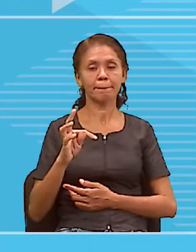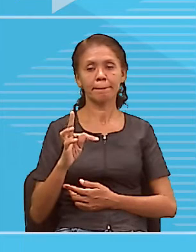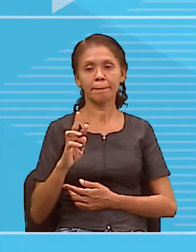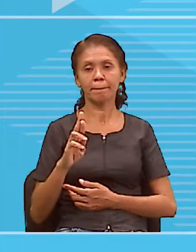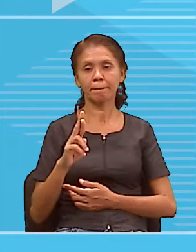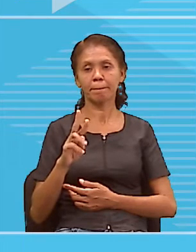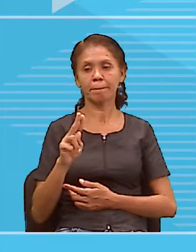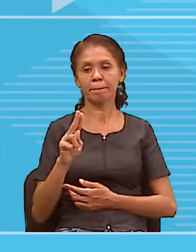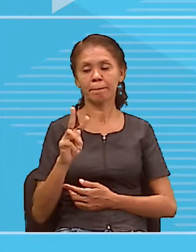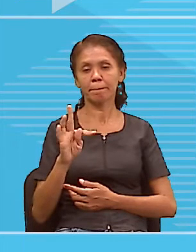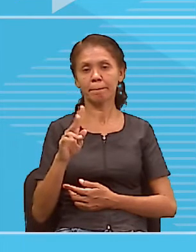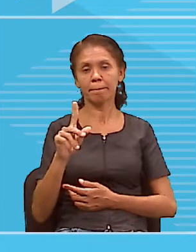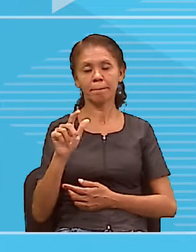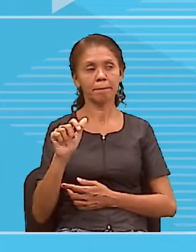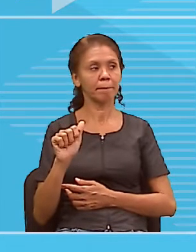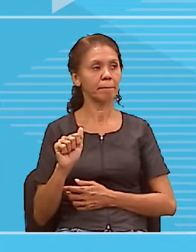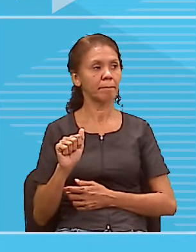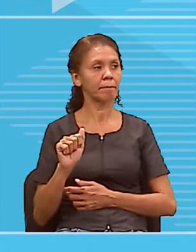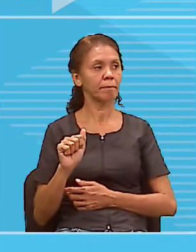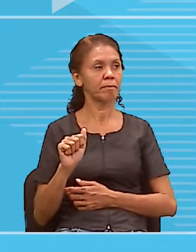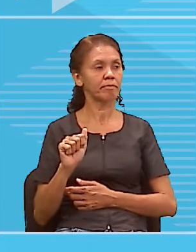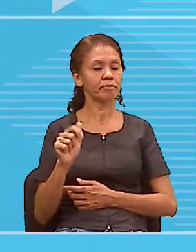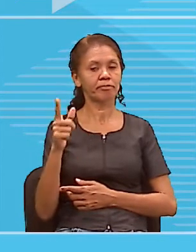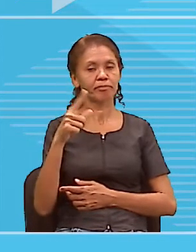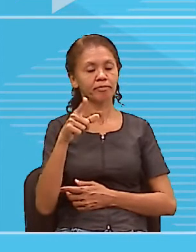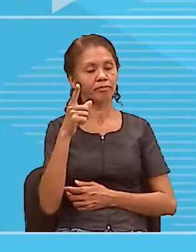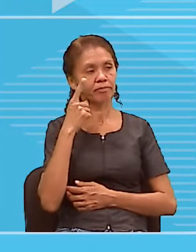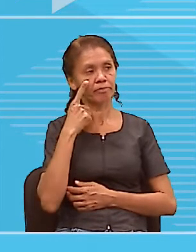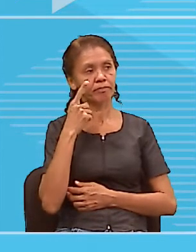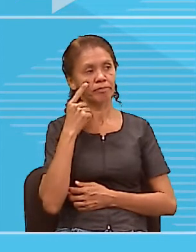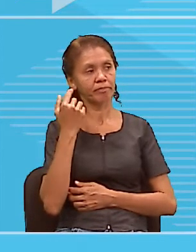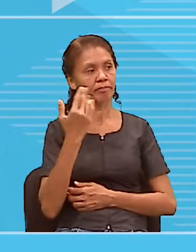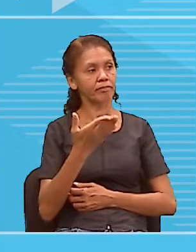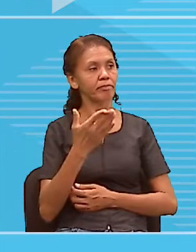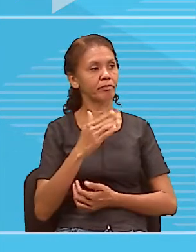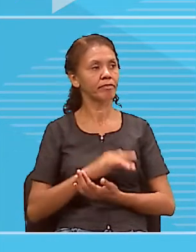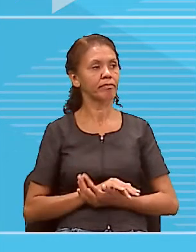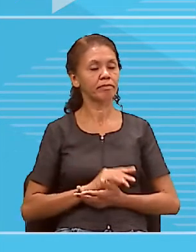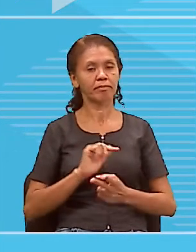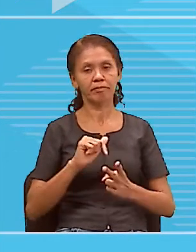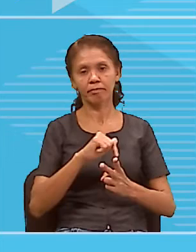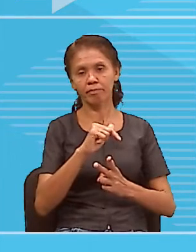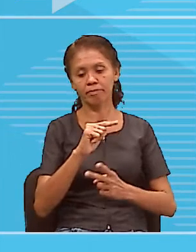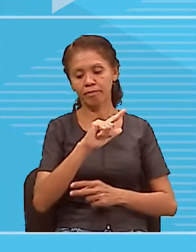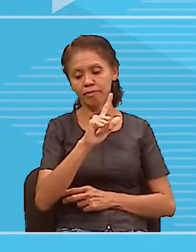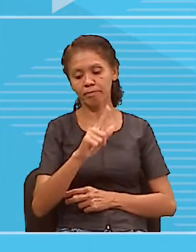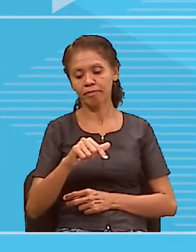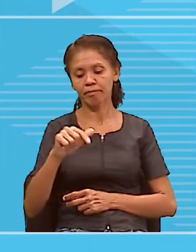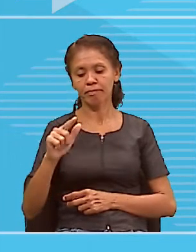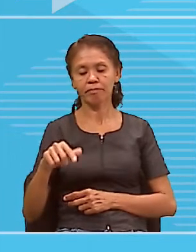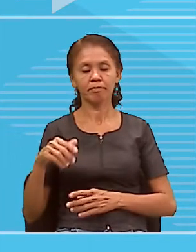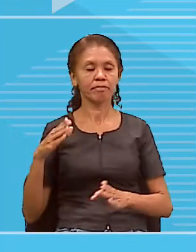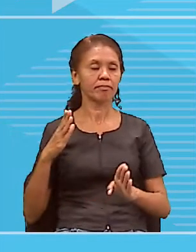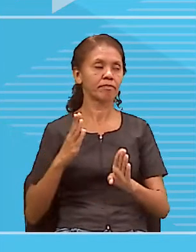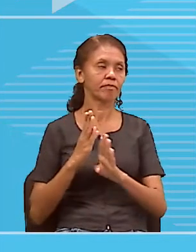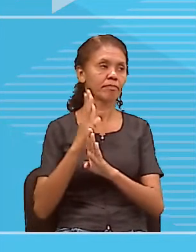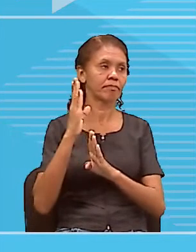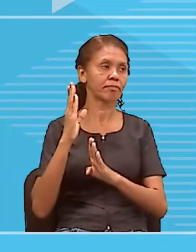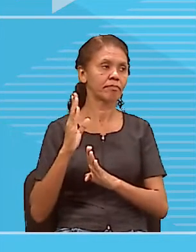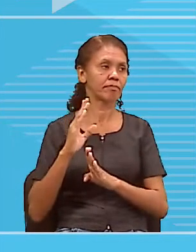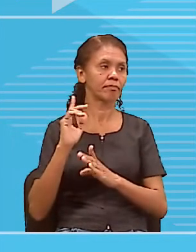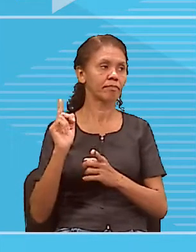tá aí você está percebendo aqui que eu terei o encontro de duas ondas a onda